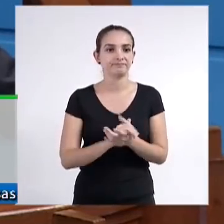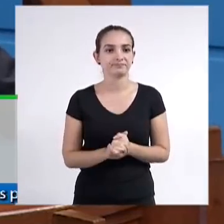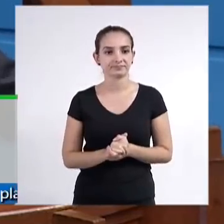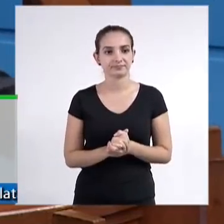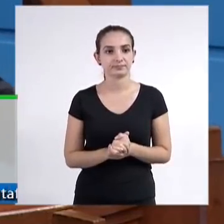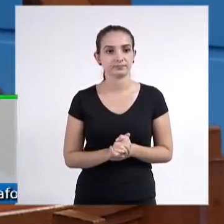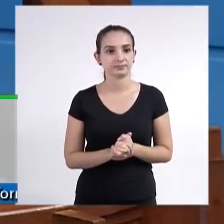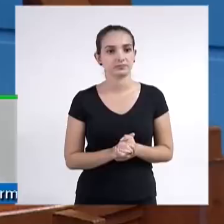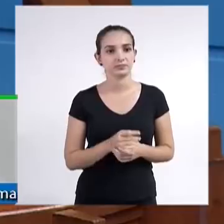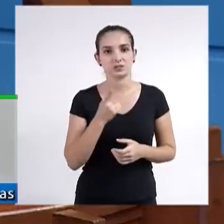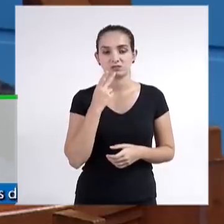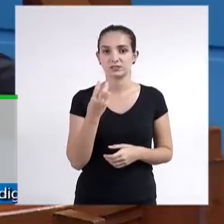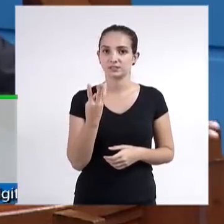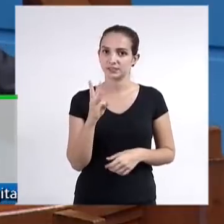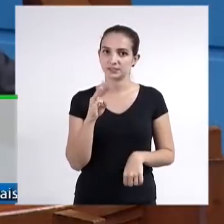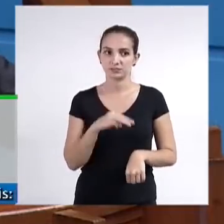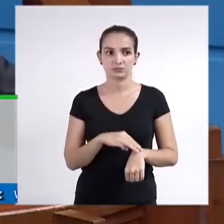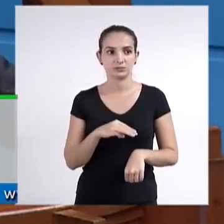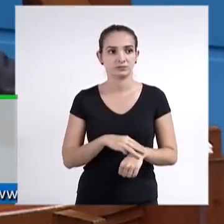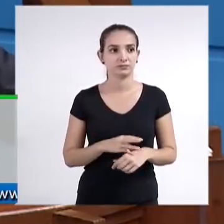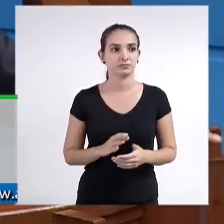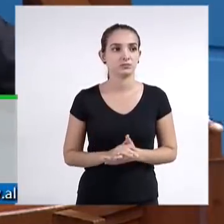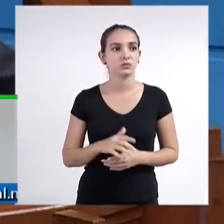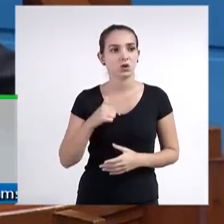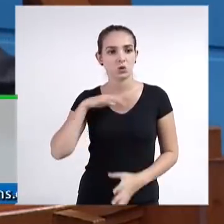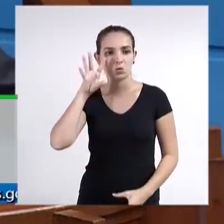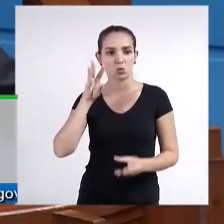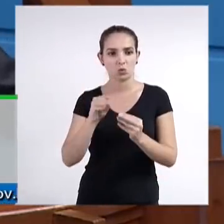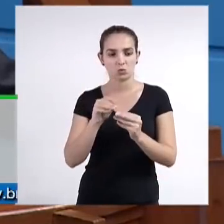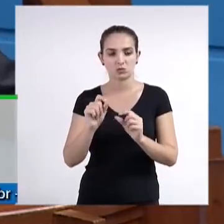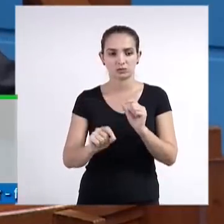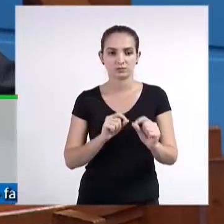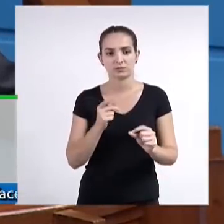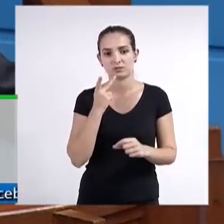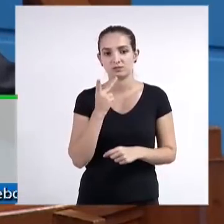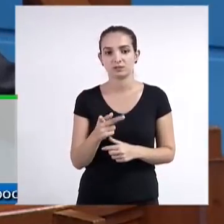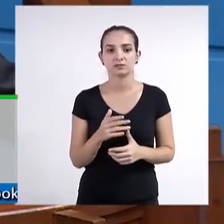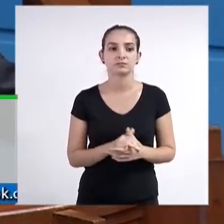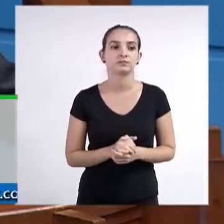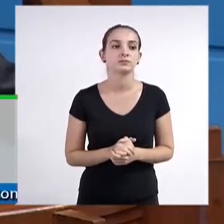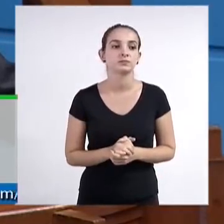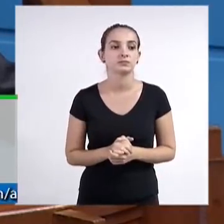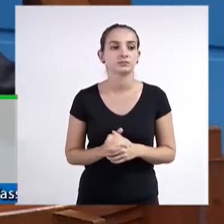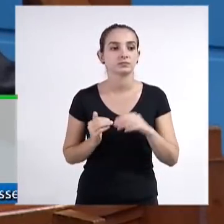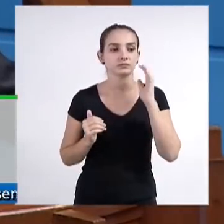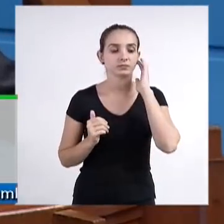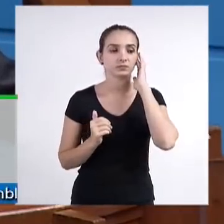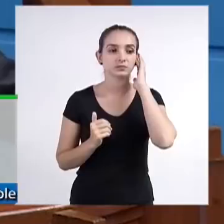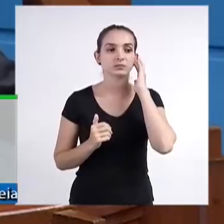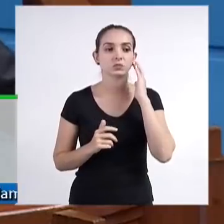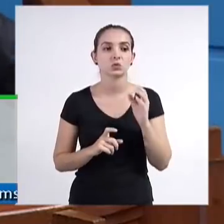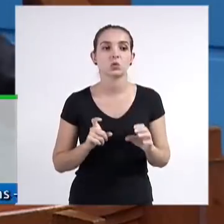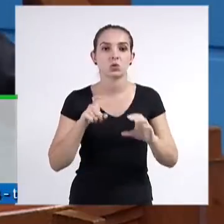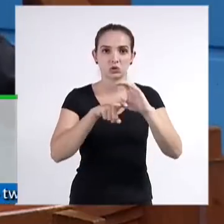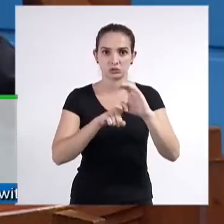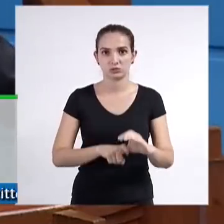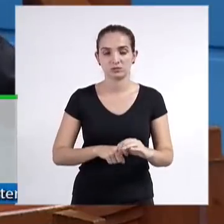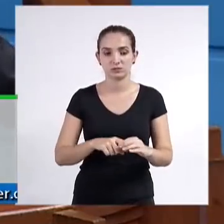Falta 3 minutos. Concluindo, dizer que a estimativa da dívida com a Previdência é